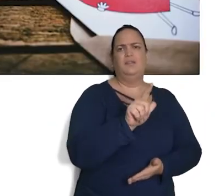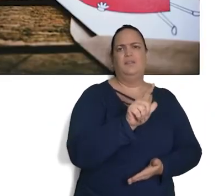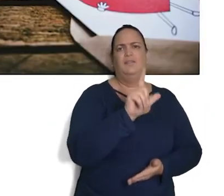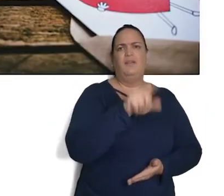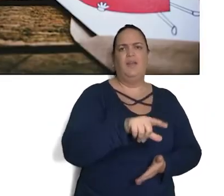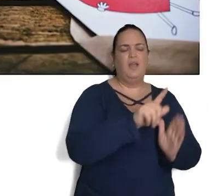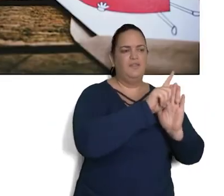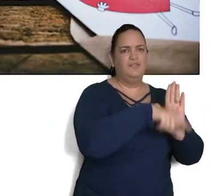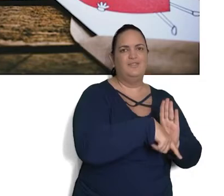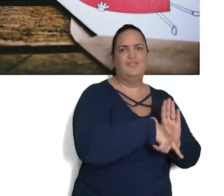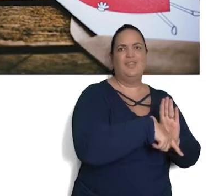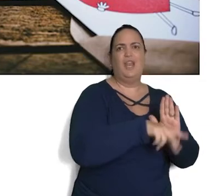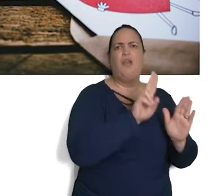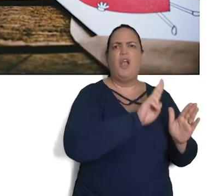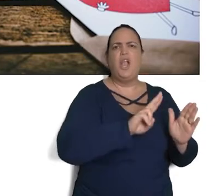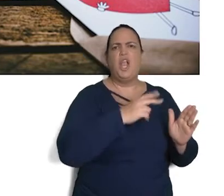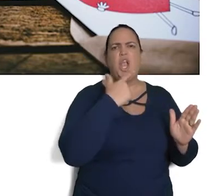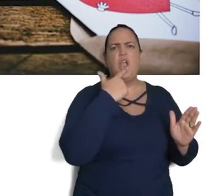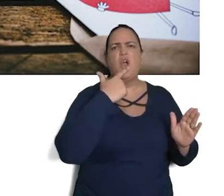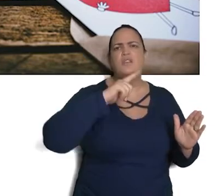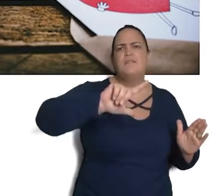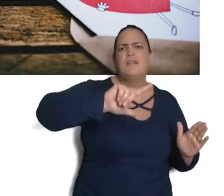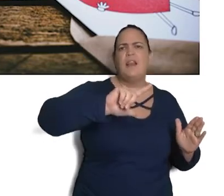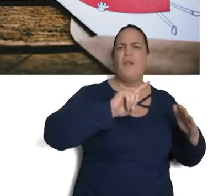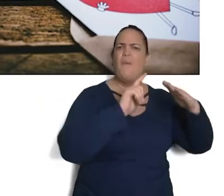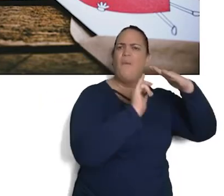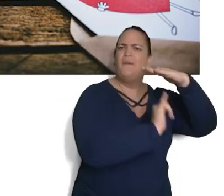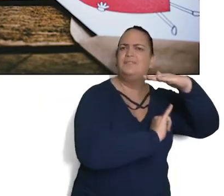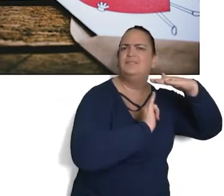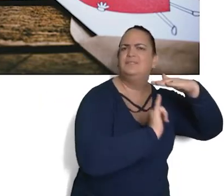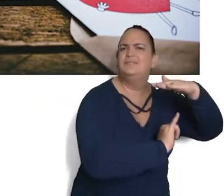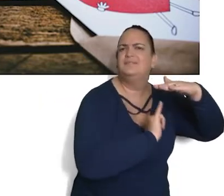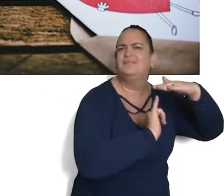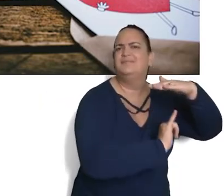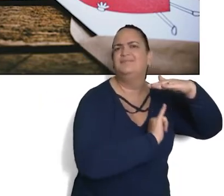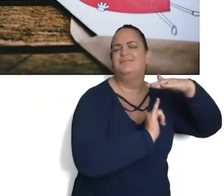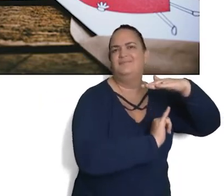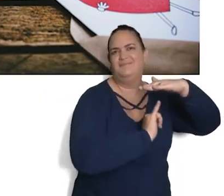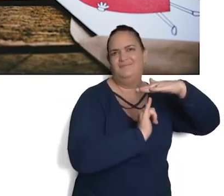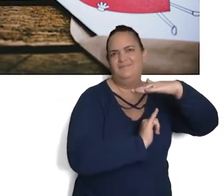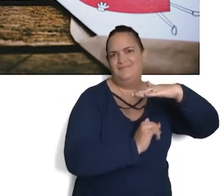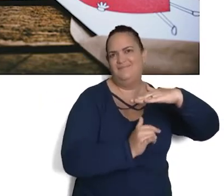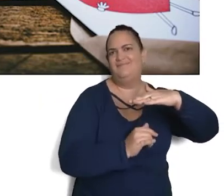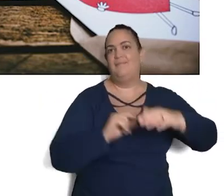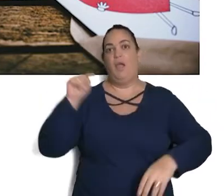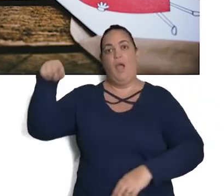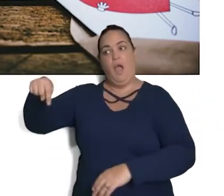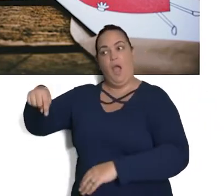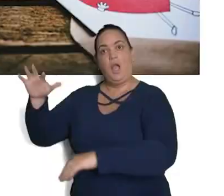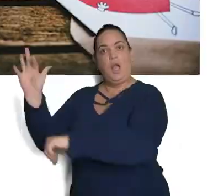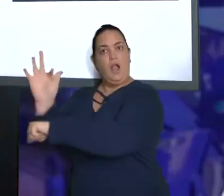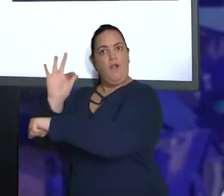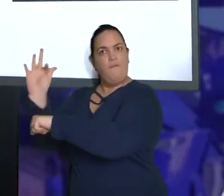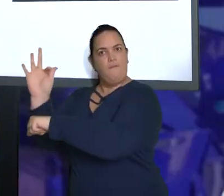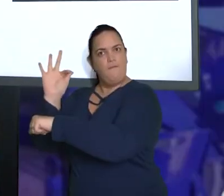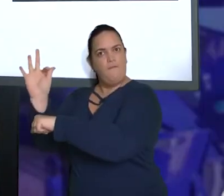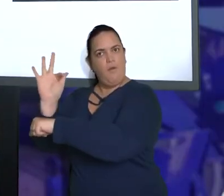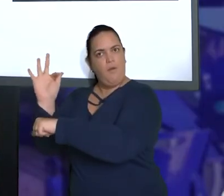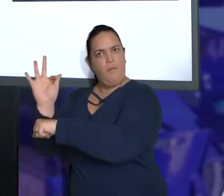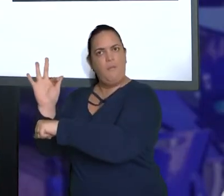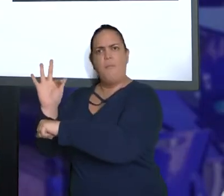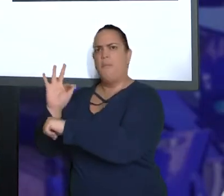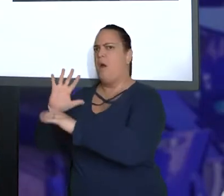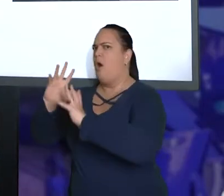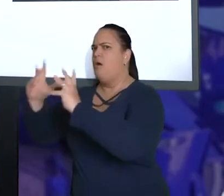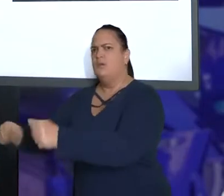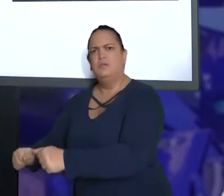em linguagem coloquial, lembra que eu falei lá em cima? Enquanto o gênero carta aberta é um gênero formal, ele é escrito por todo